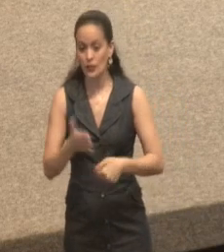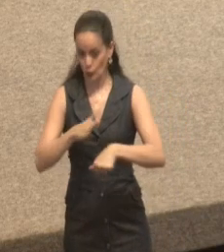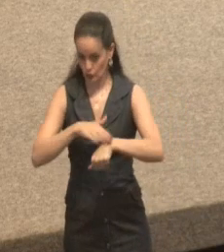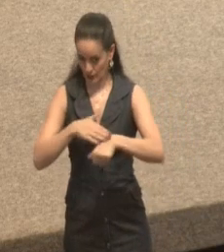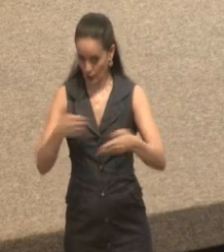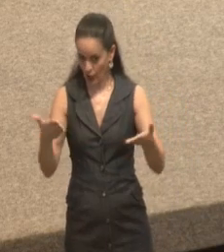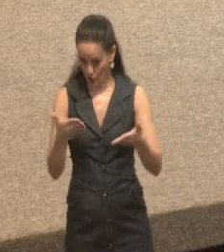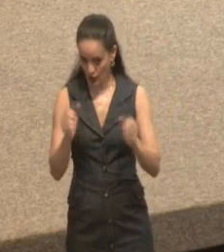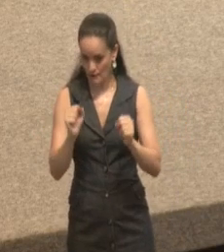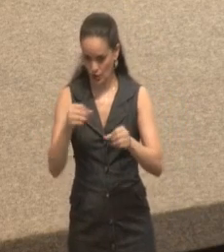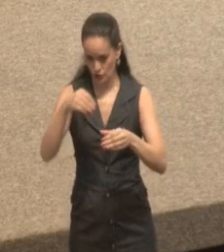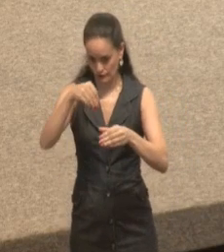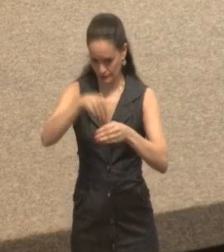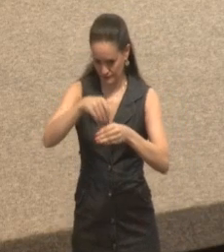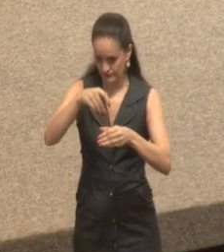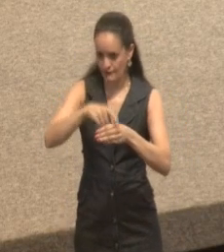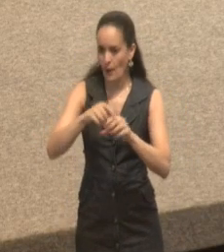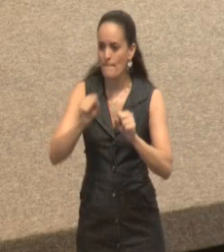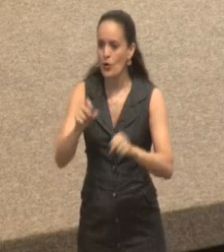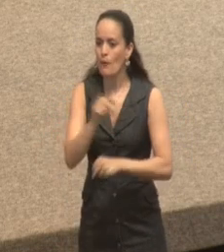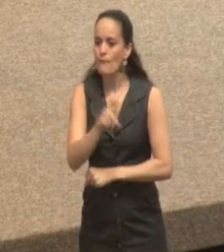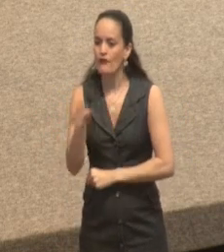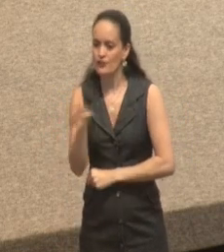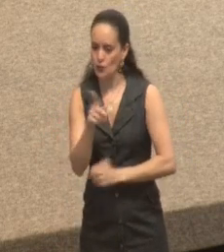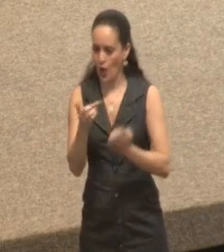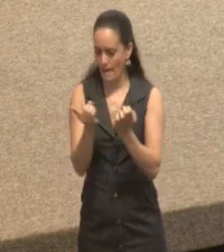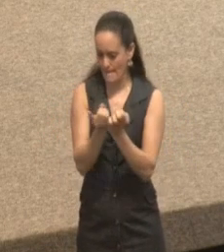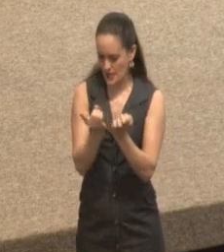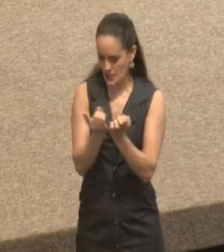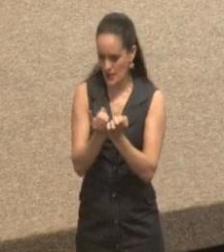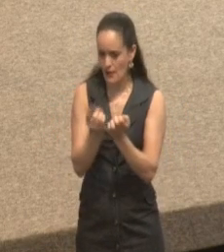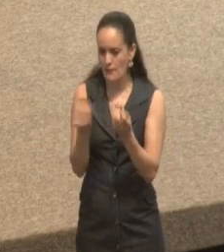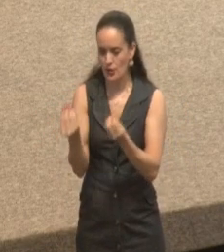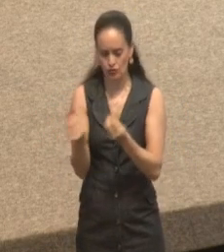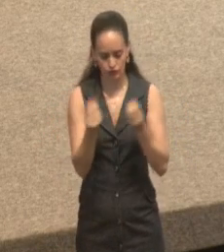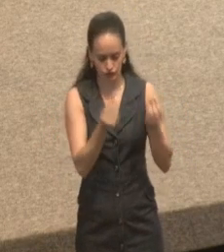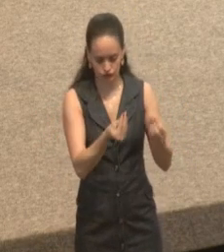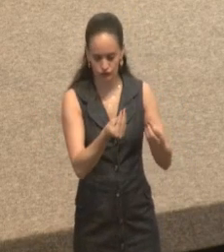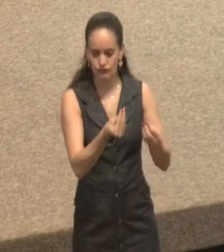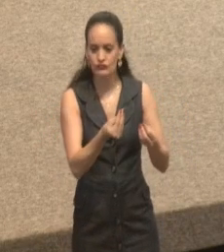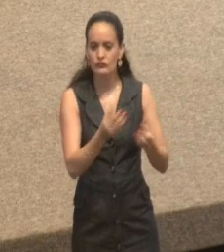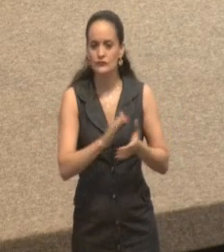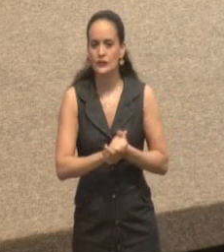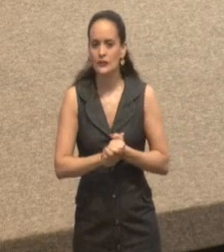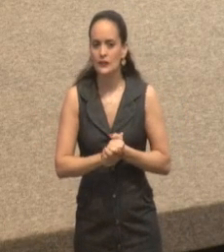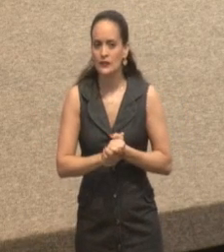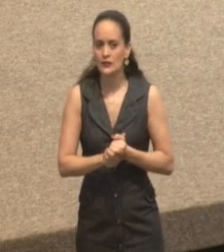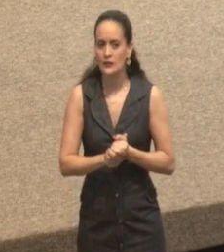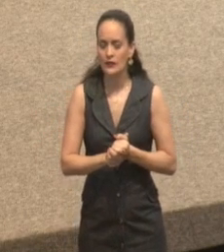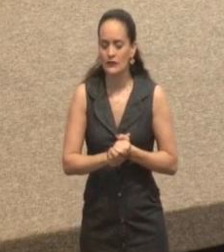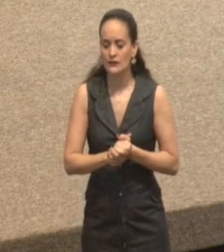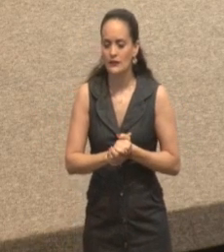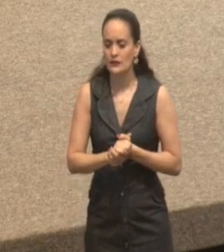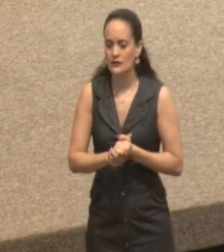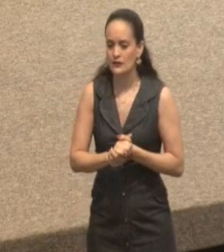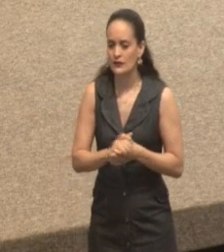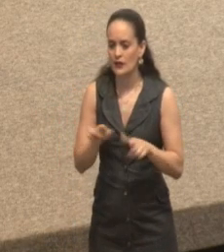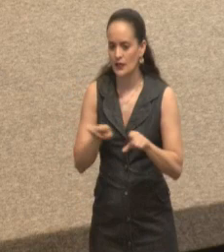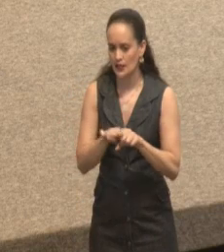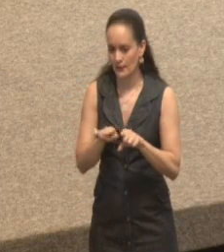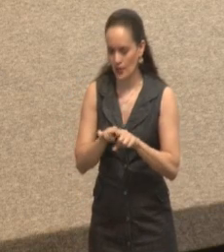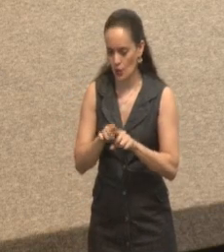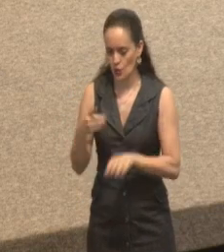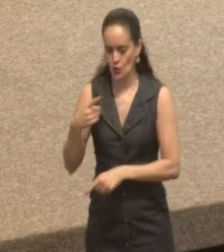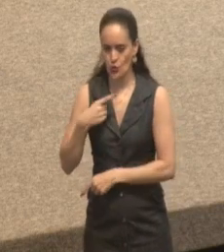poderão trazer também as ofertas para missões nacionais arrecadadas na classe. O irmão diácono que